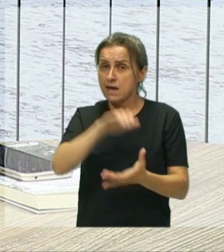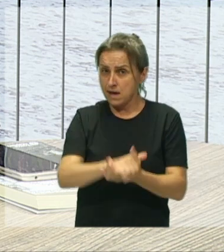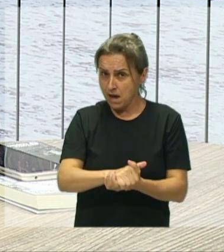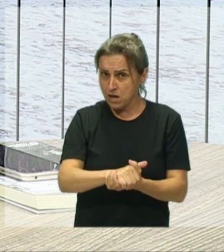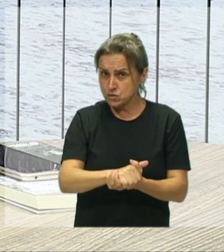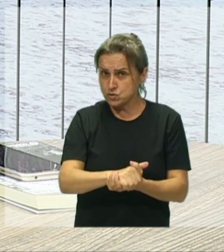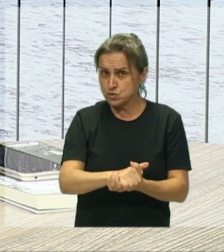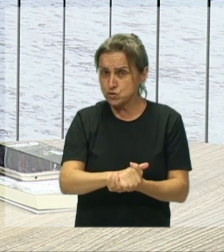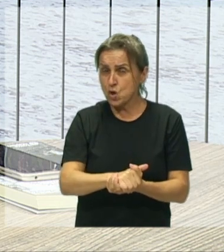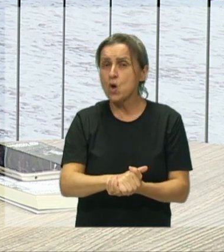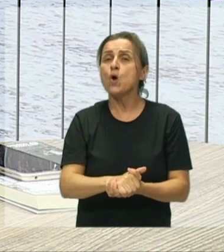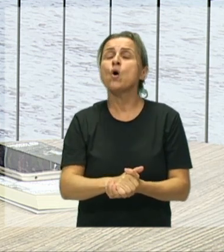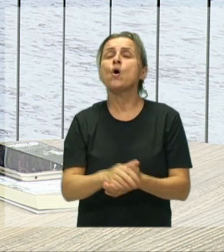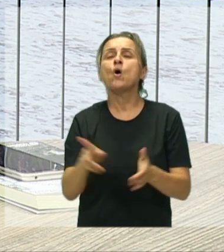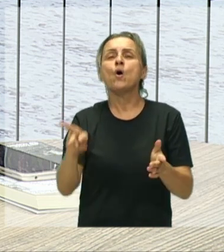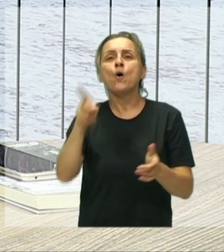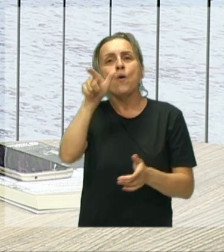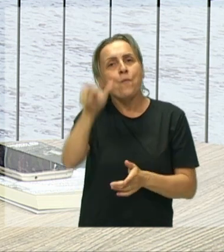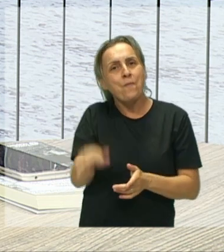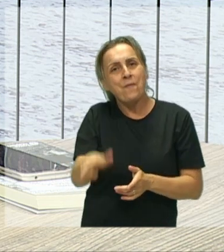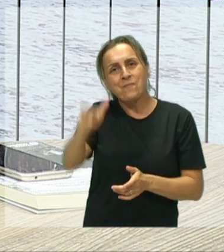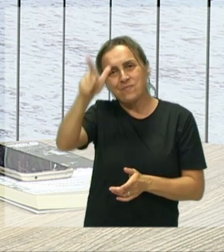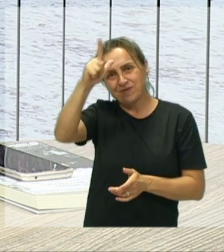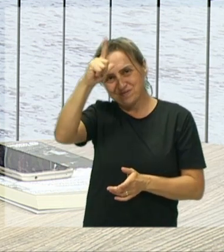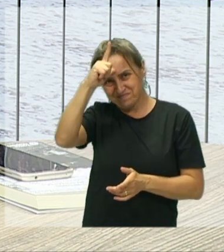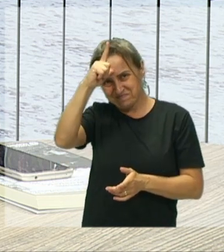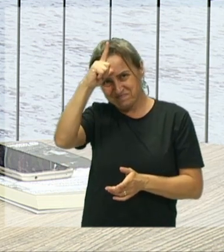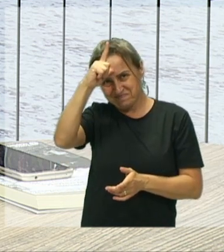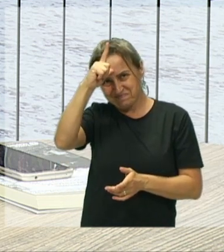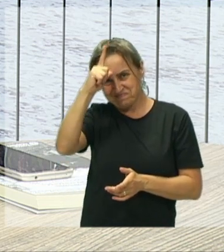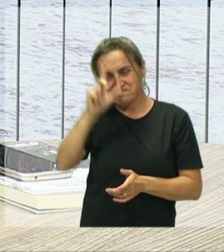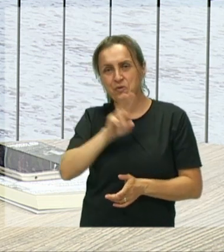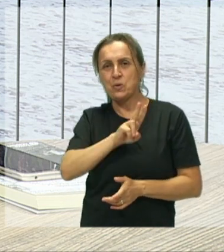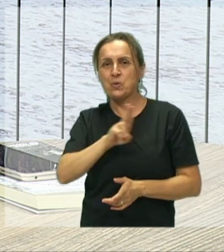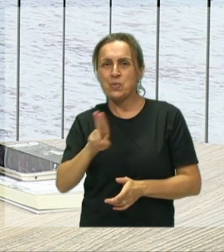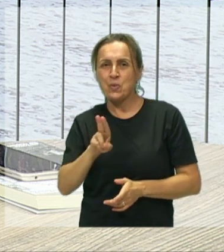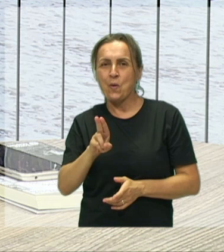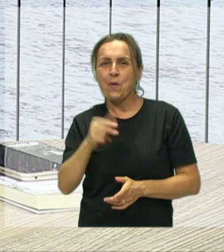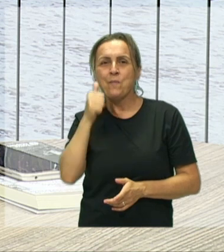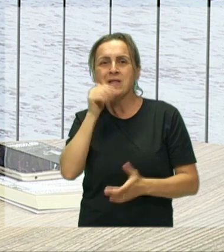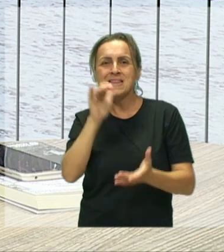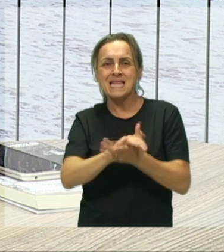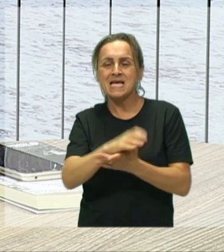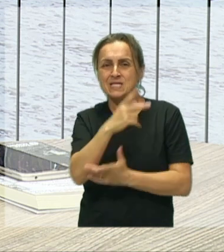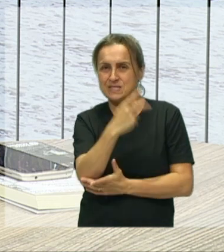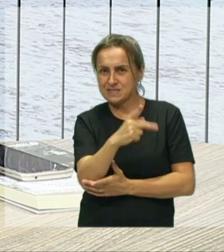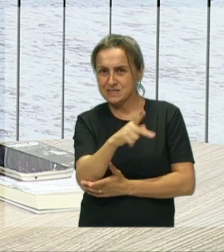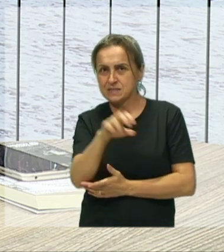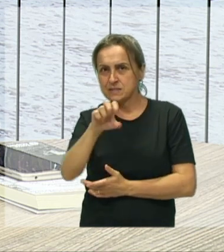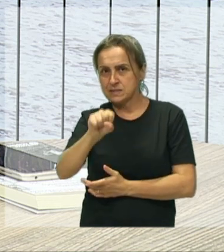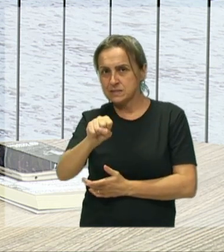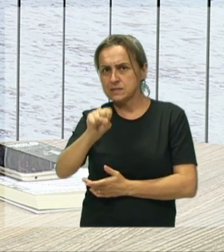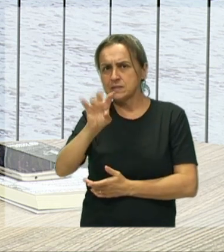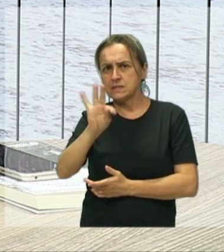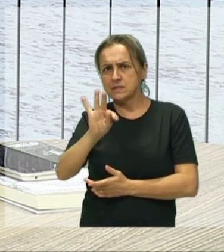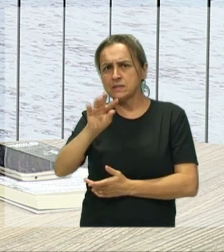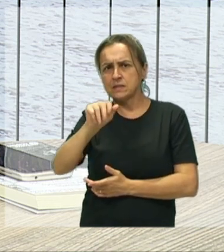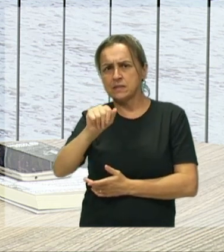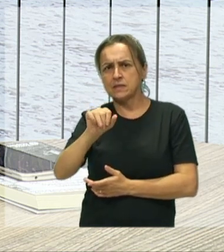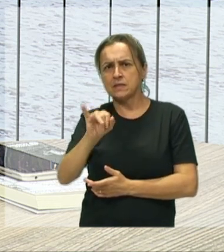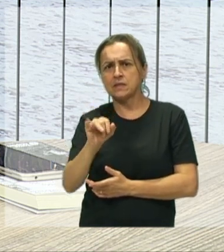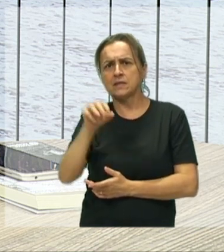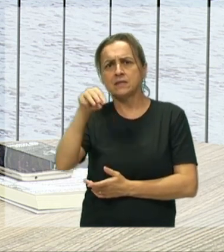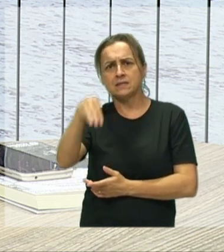de alemãos, né? Então o sobrenome da esposa dele era Stein. Até tem uma rua aqui que